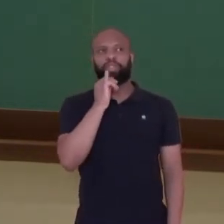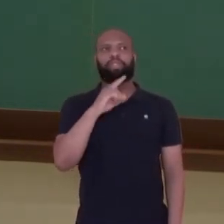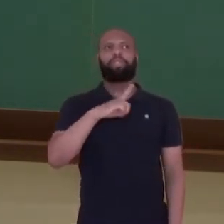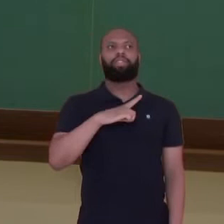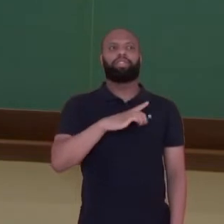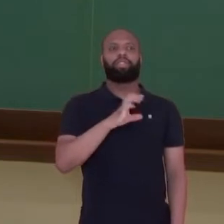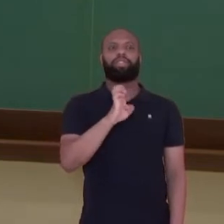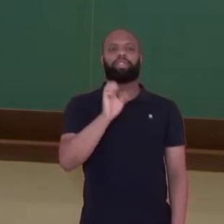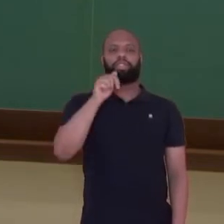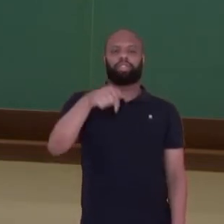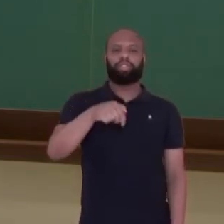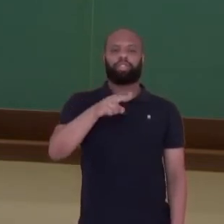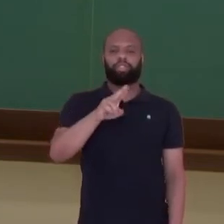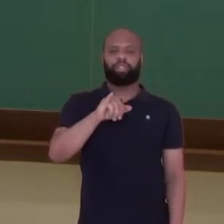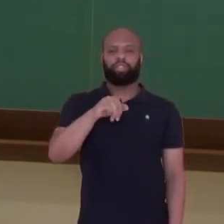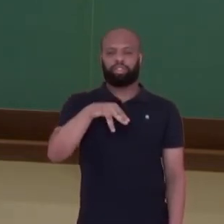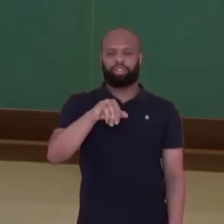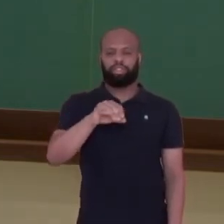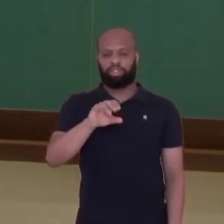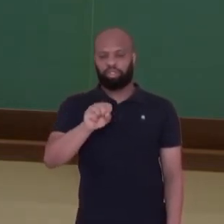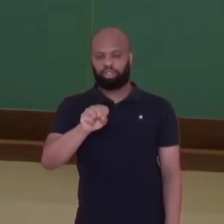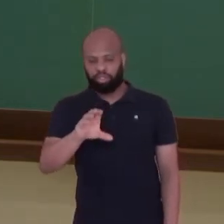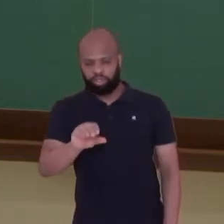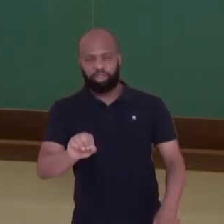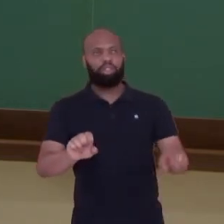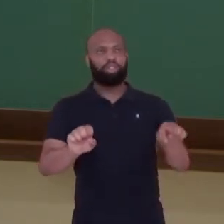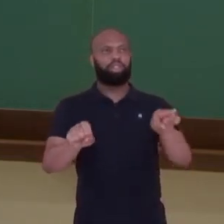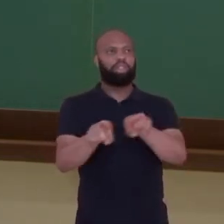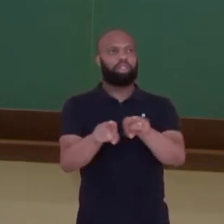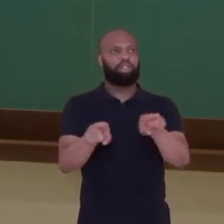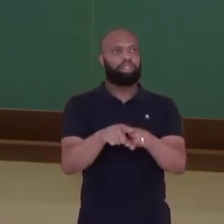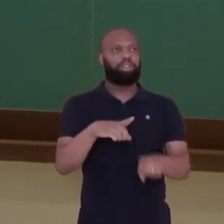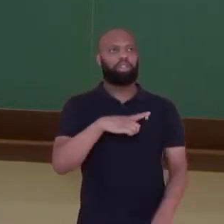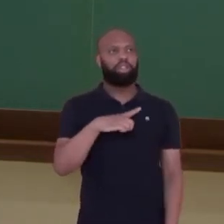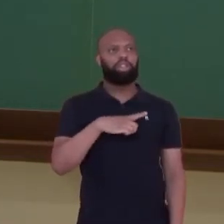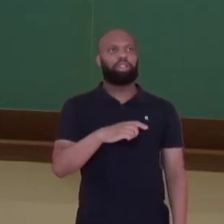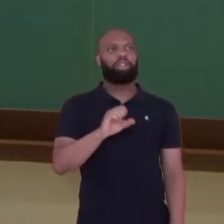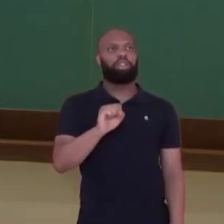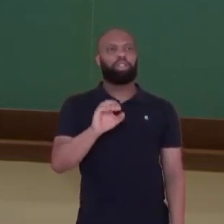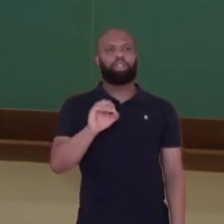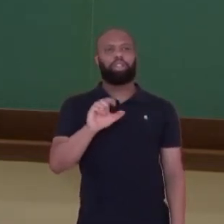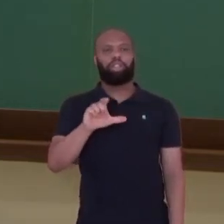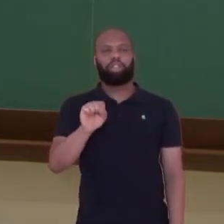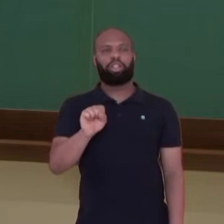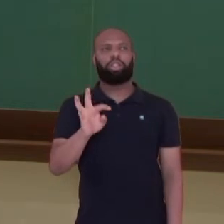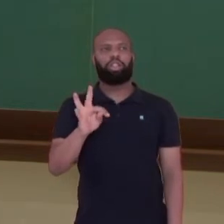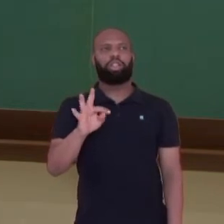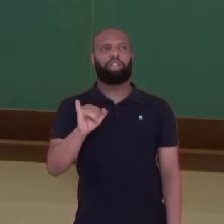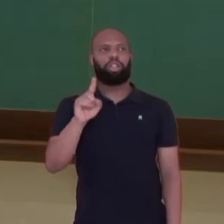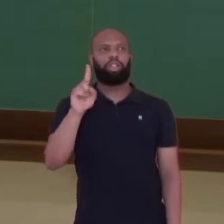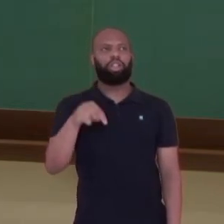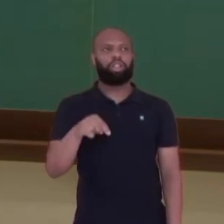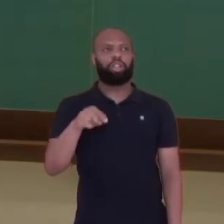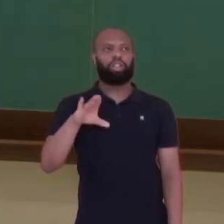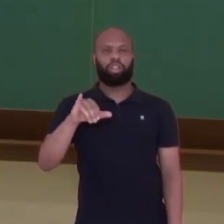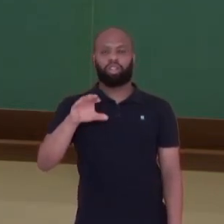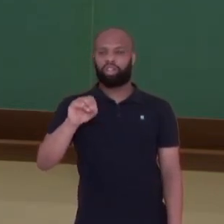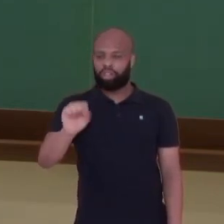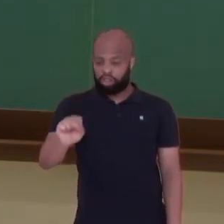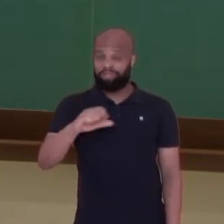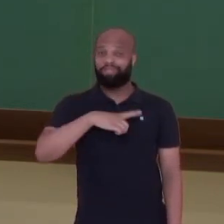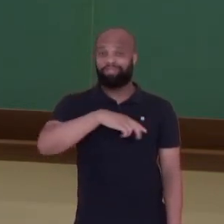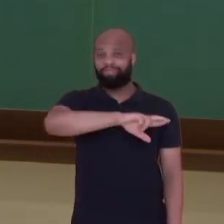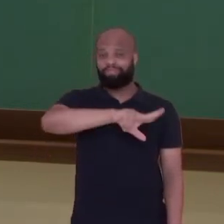a existência do dia e da noite, a contagem do ano, o nosso ano civil, entre